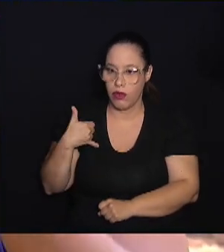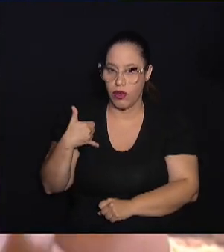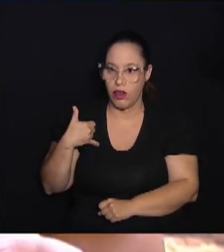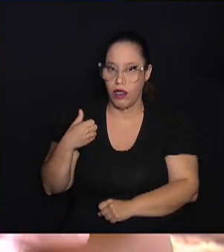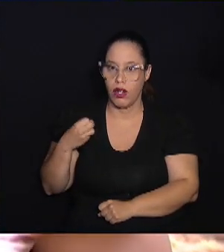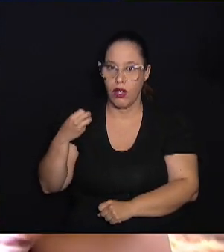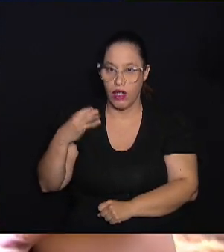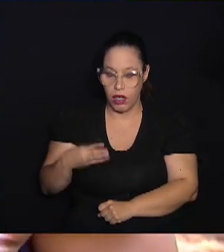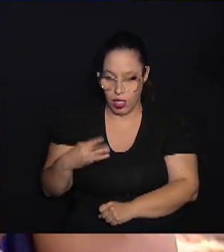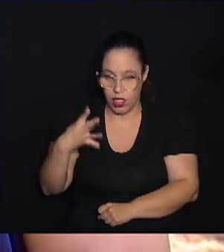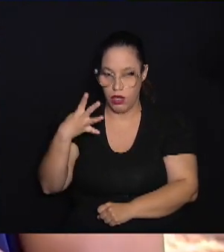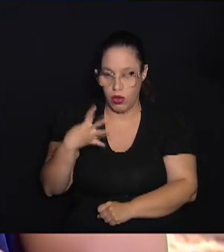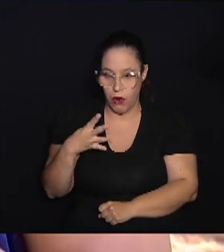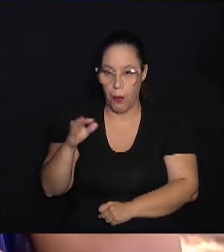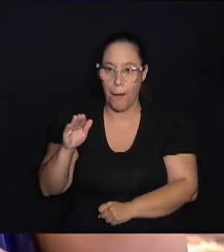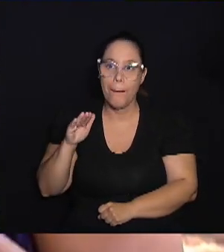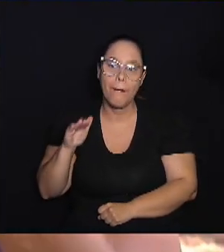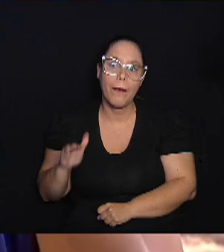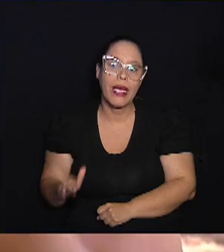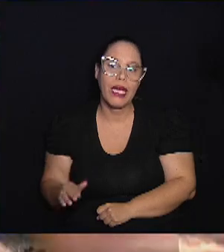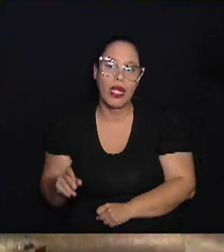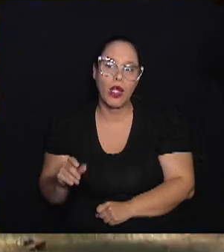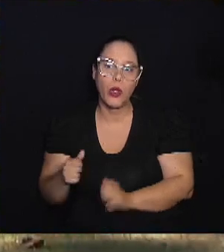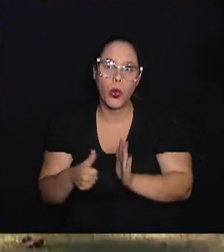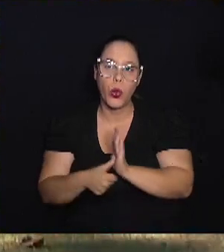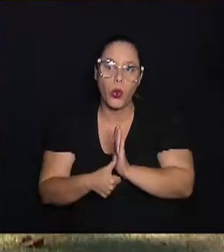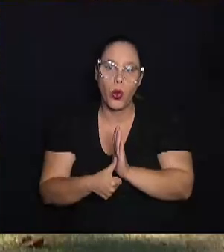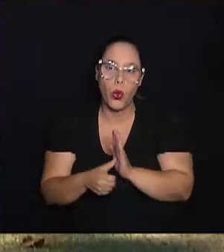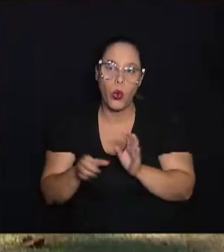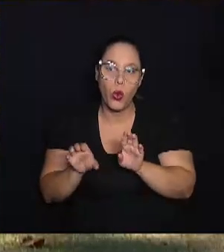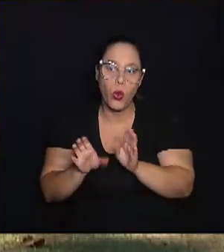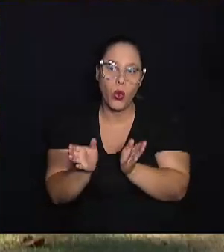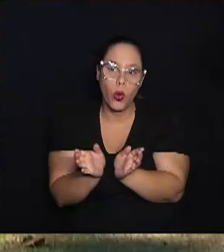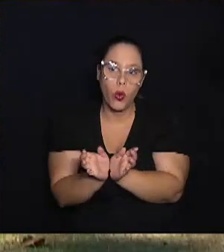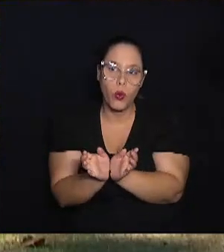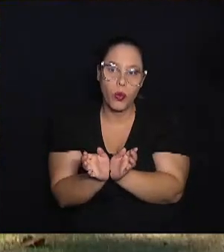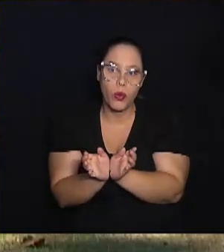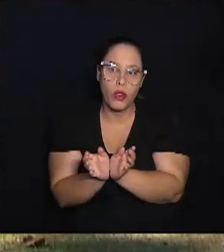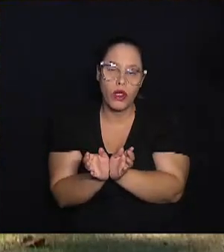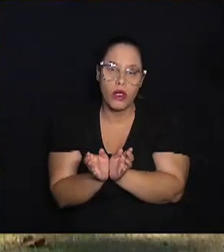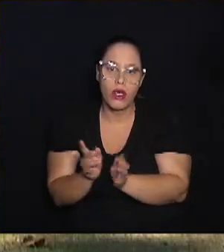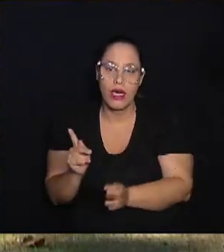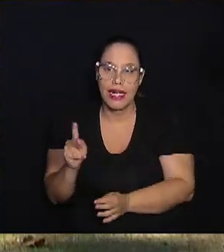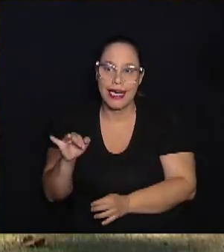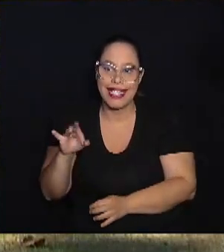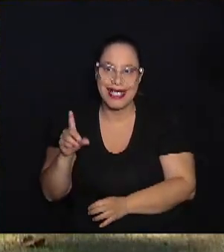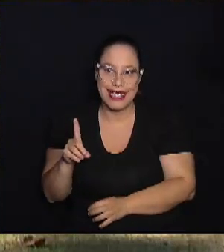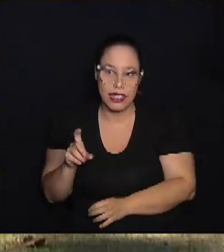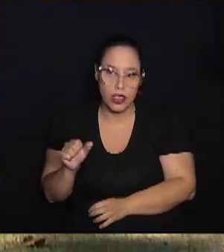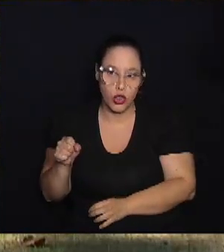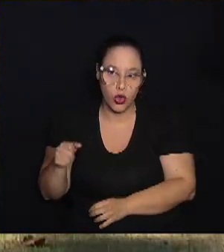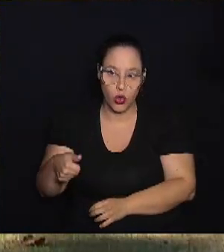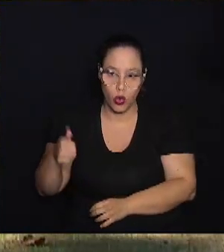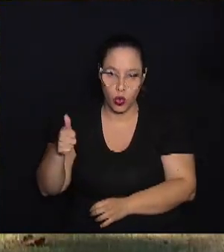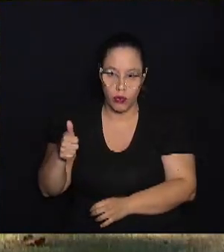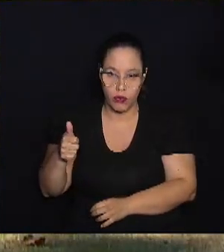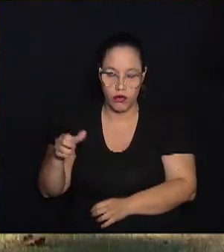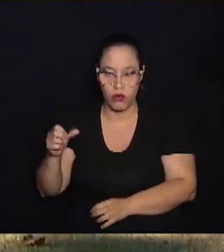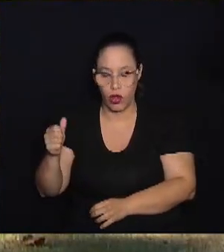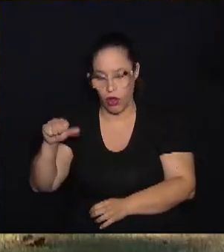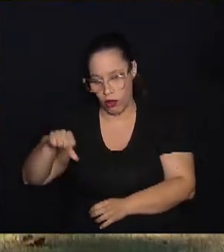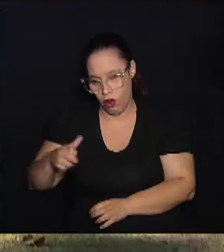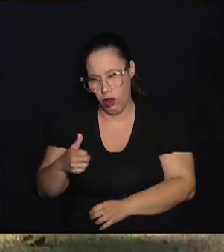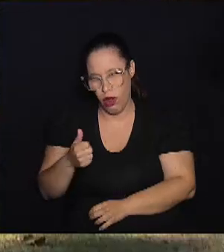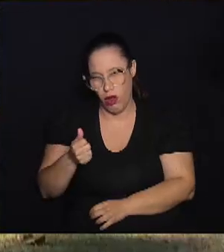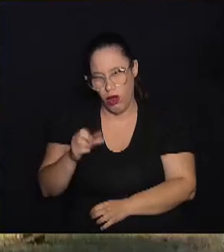5 é o nosso mini clube. 6, 7 e 8 é o Kids 1, que a gente chama. 9, 10 e